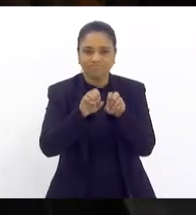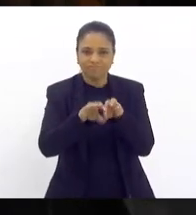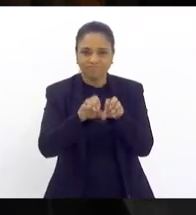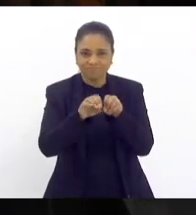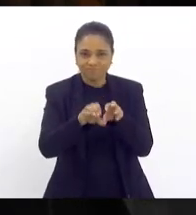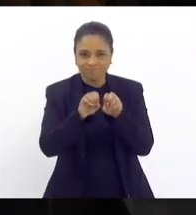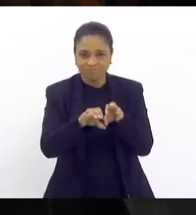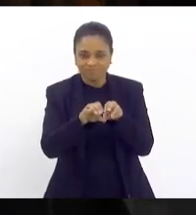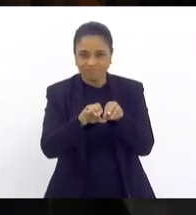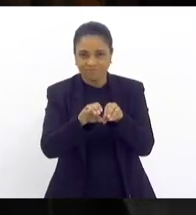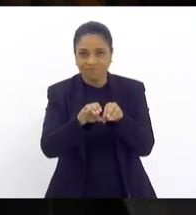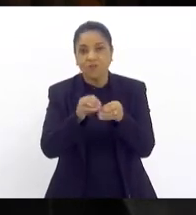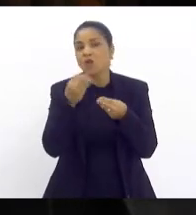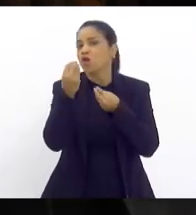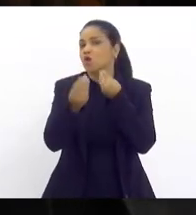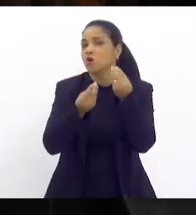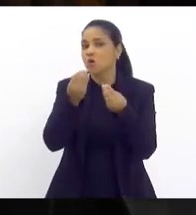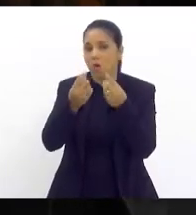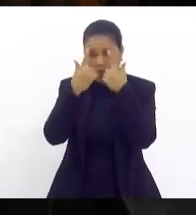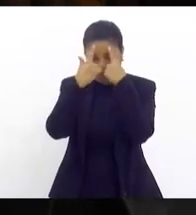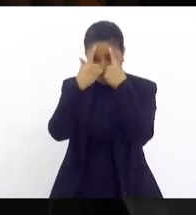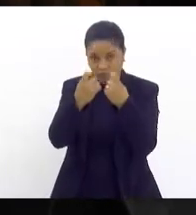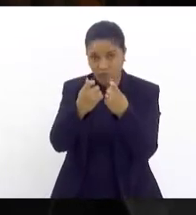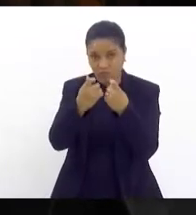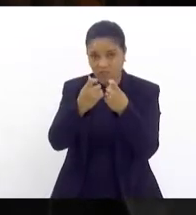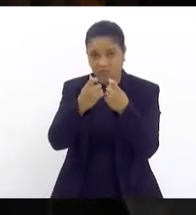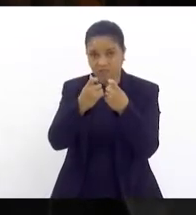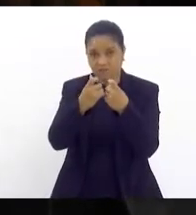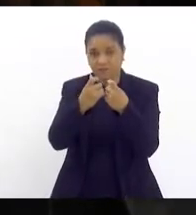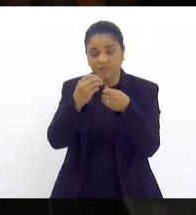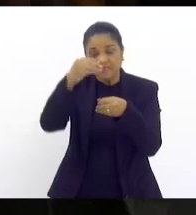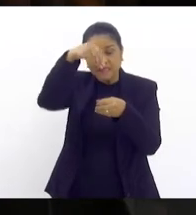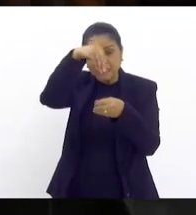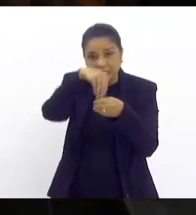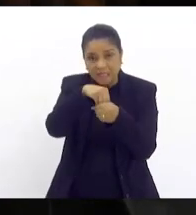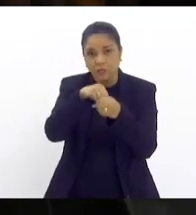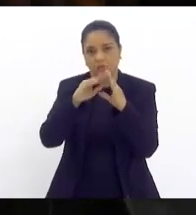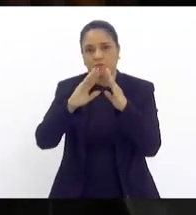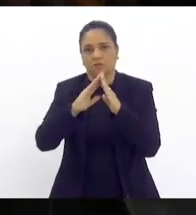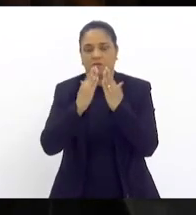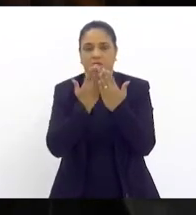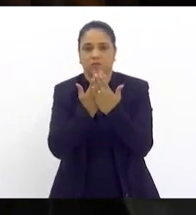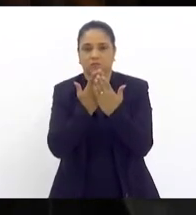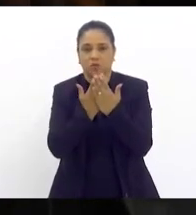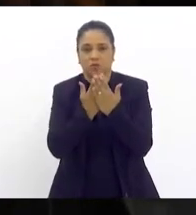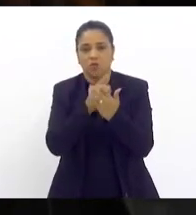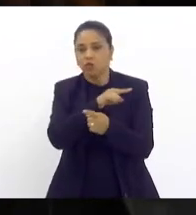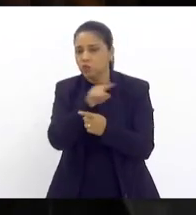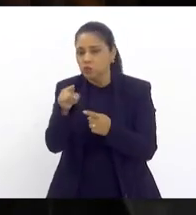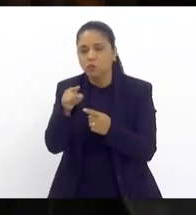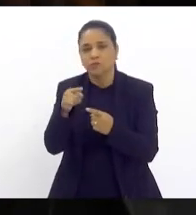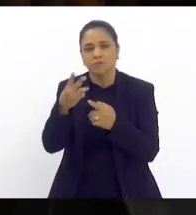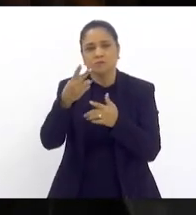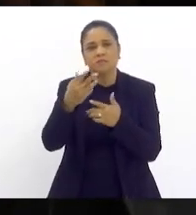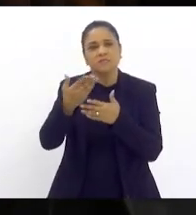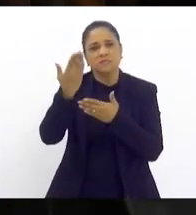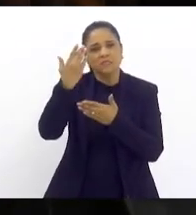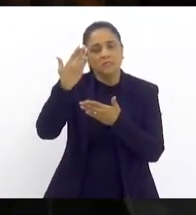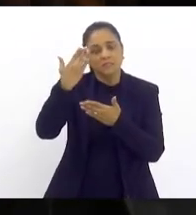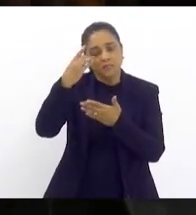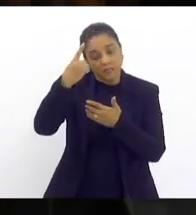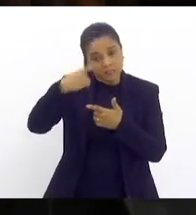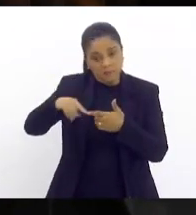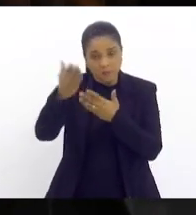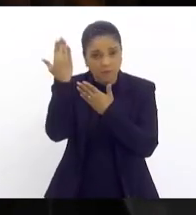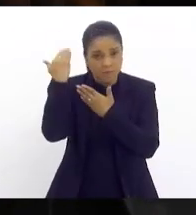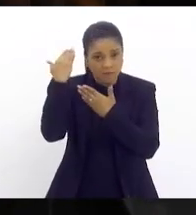lidar com isso que é a violência intra muros das escolas todo mundo ficou chocado na semana passada com